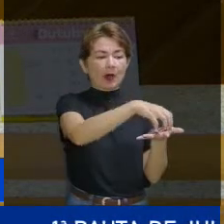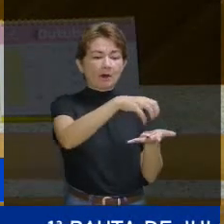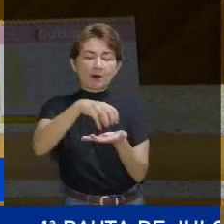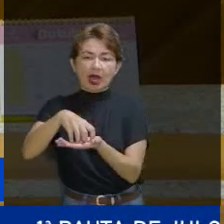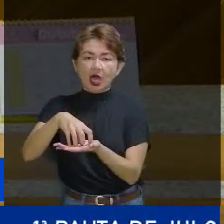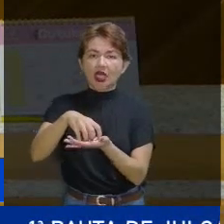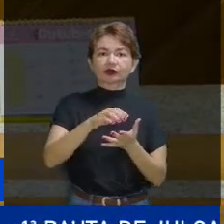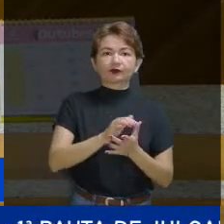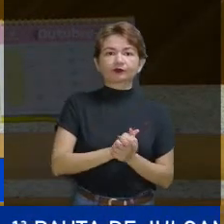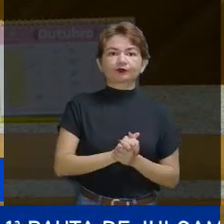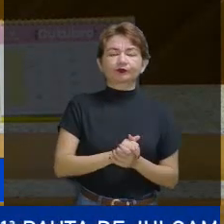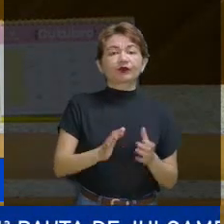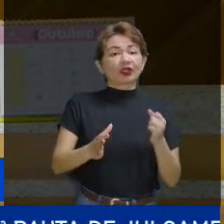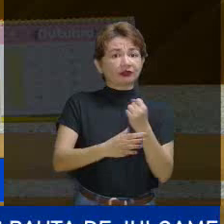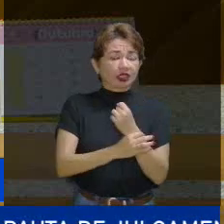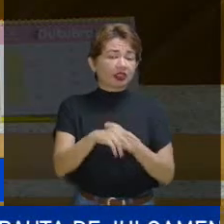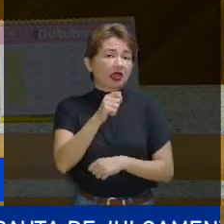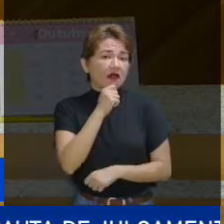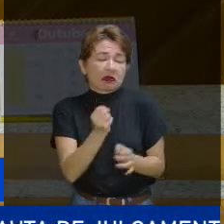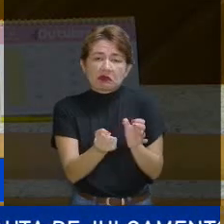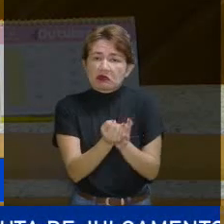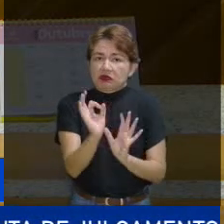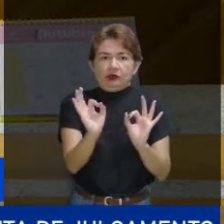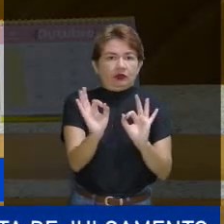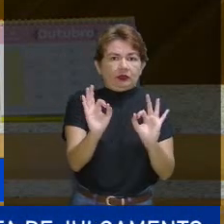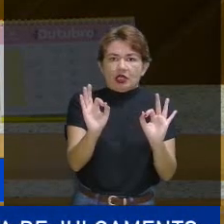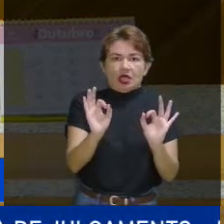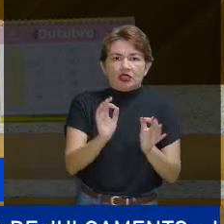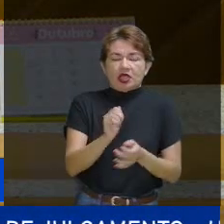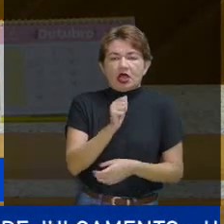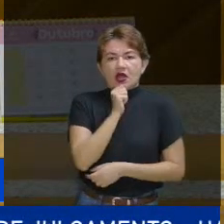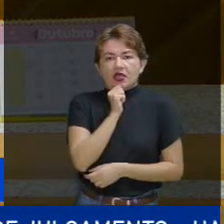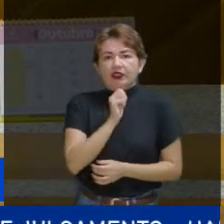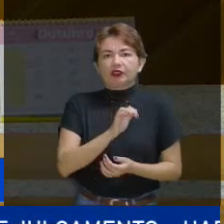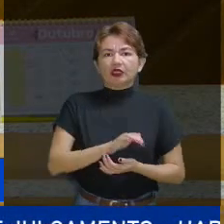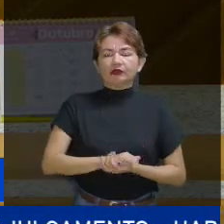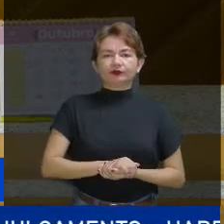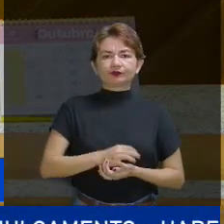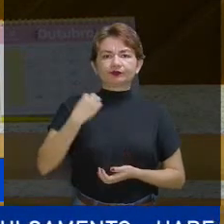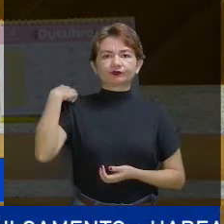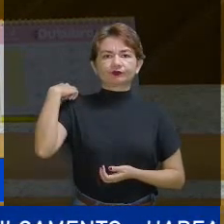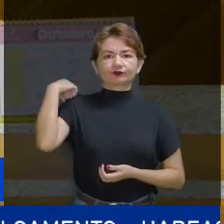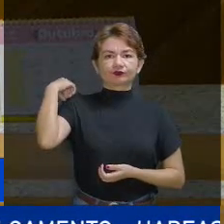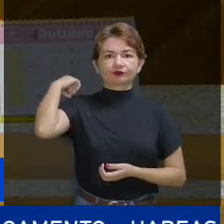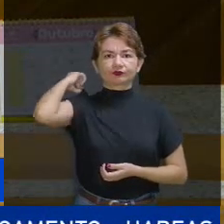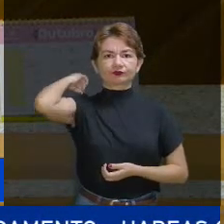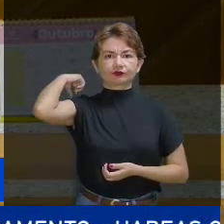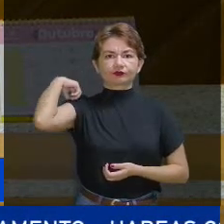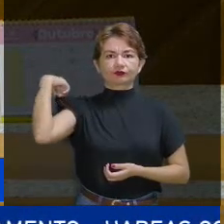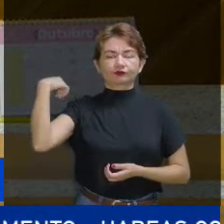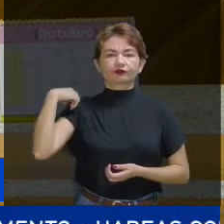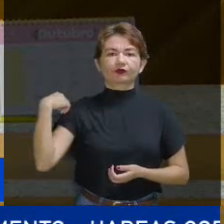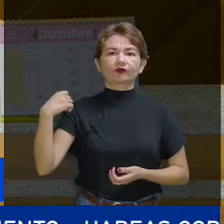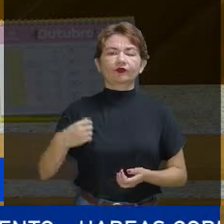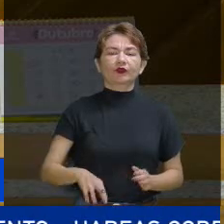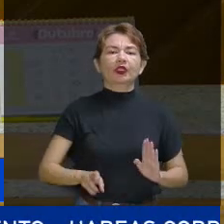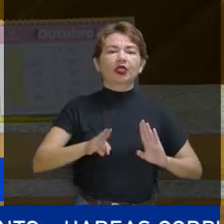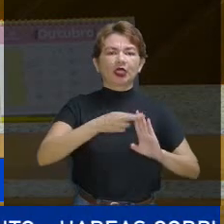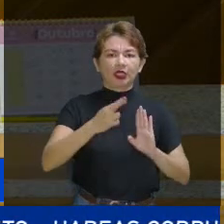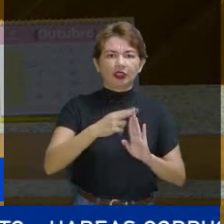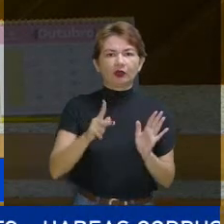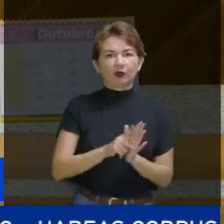núcleos regionais eleitorais de garantia ainda não tinham sido formalmente instalados. A própria norma da